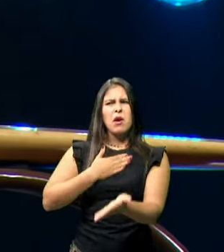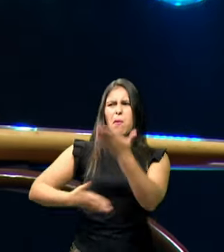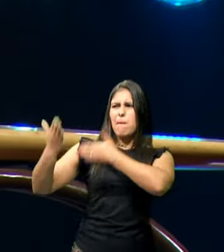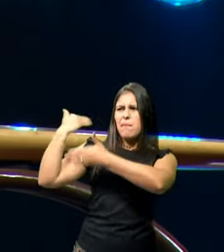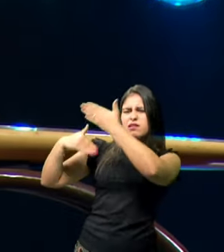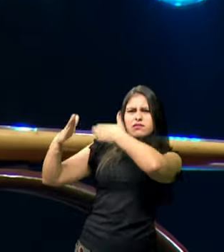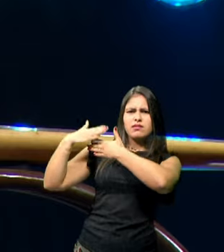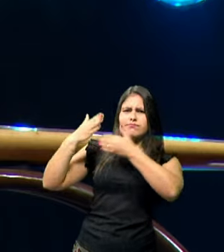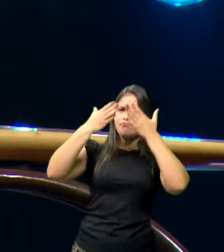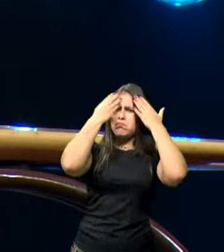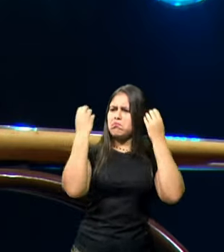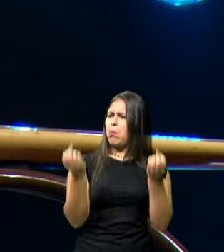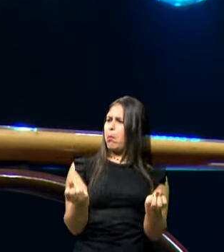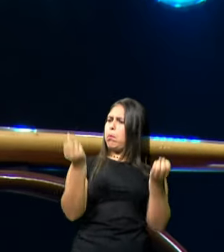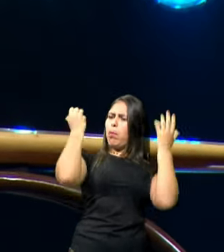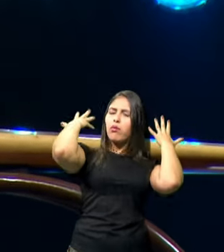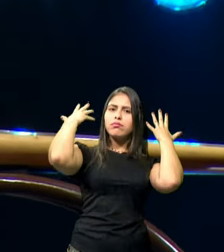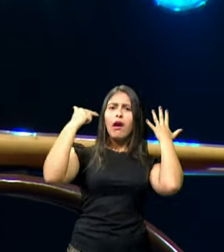passado.